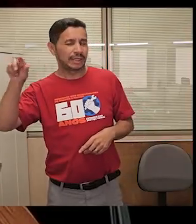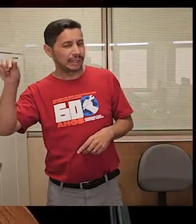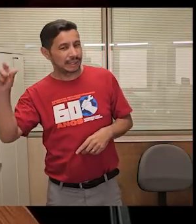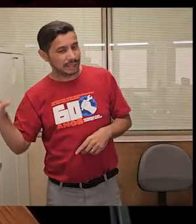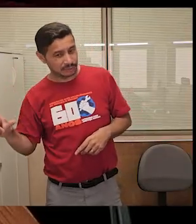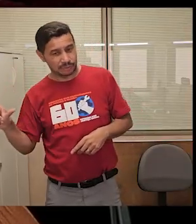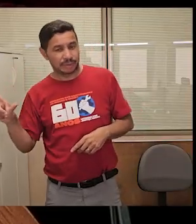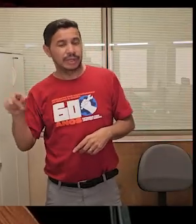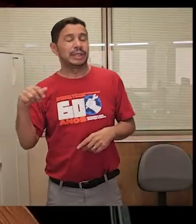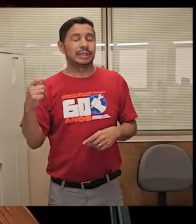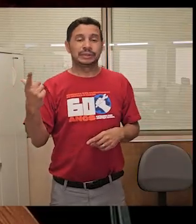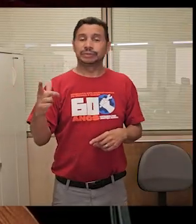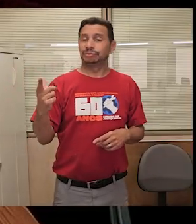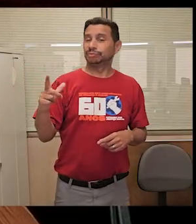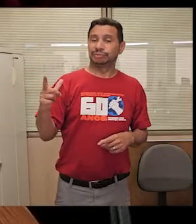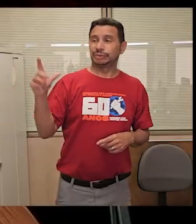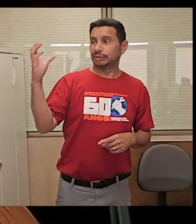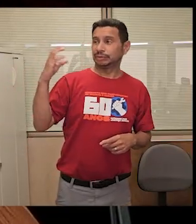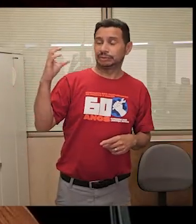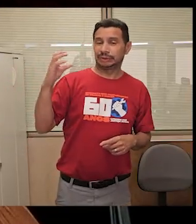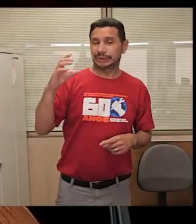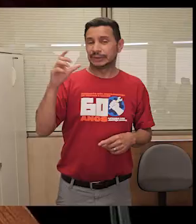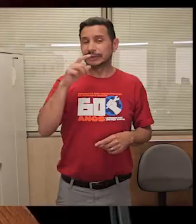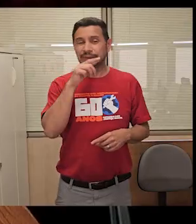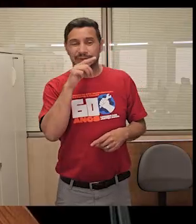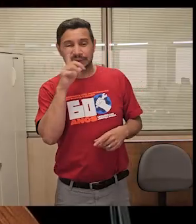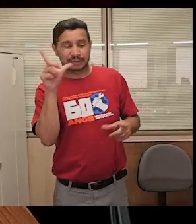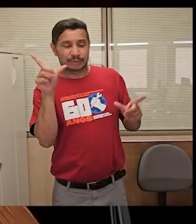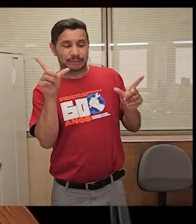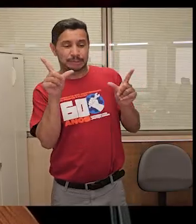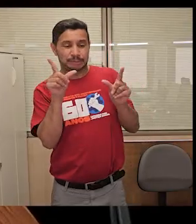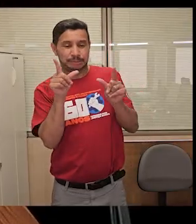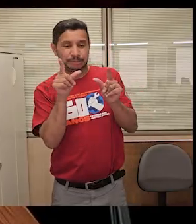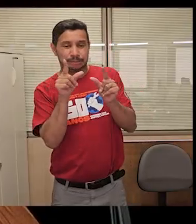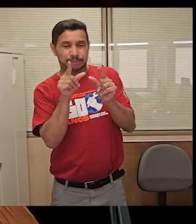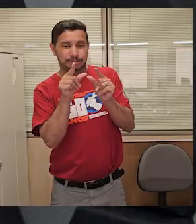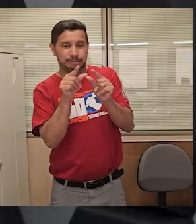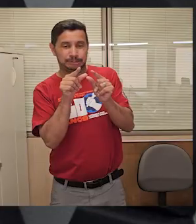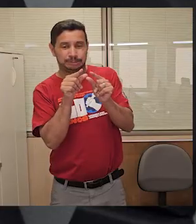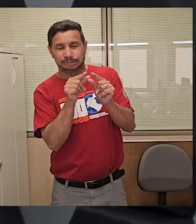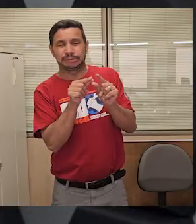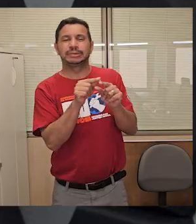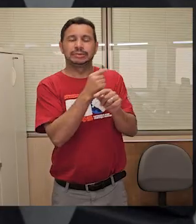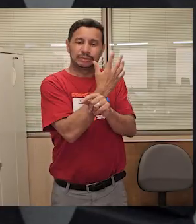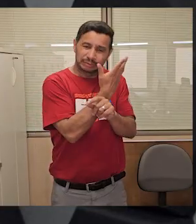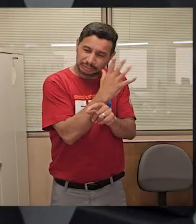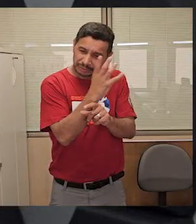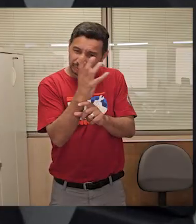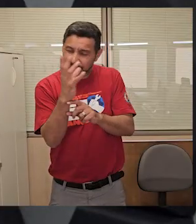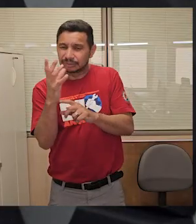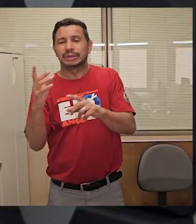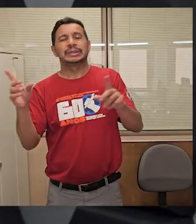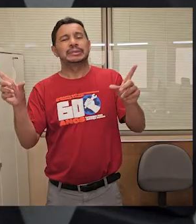no país único na história, né? Devido à questão de desmatamento. Então,